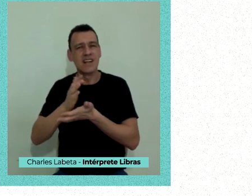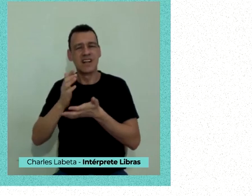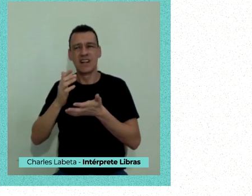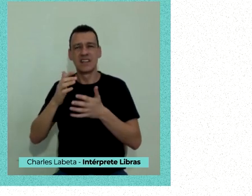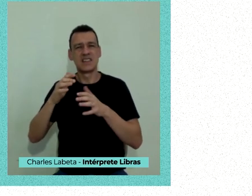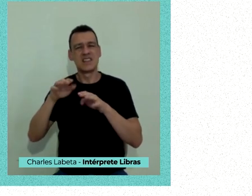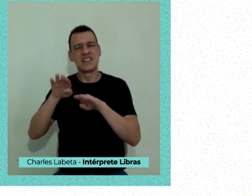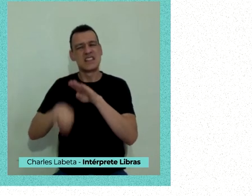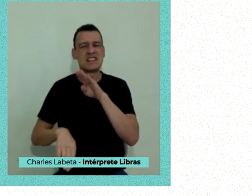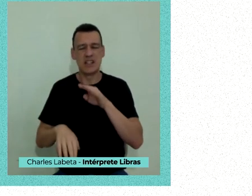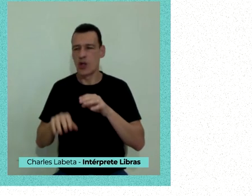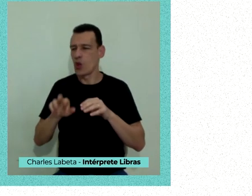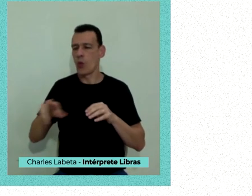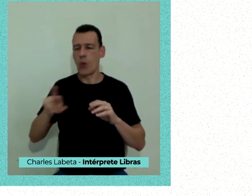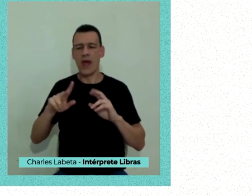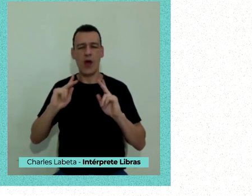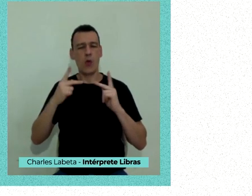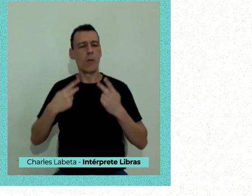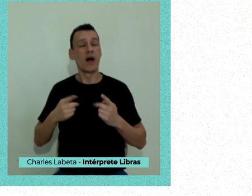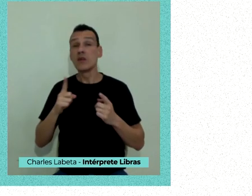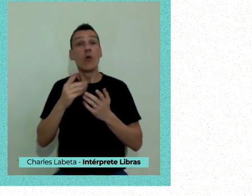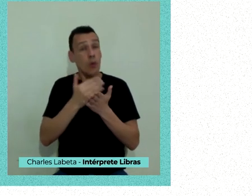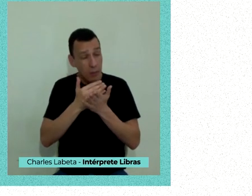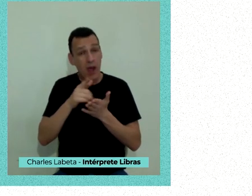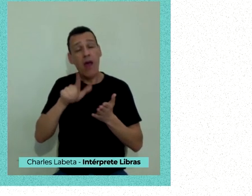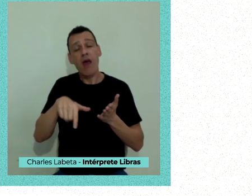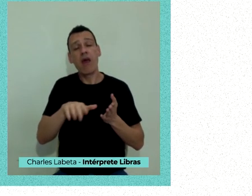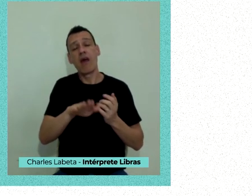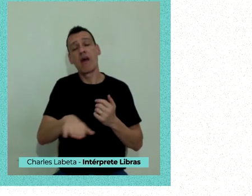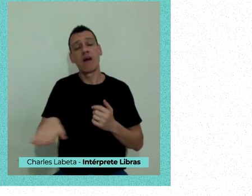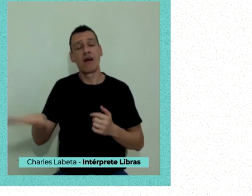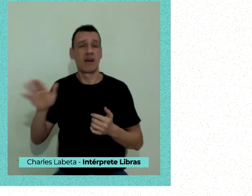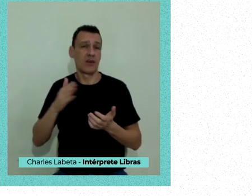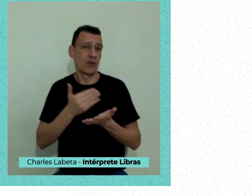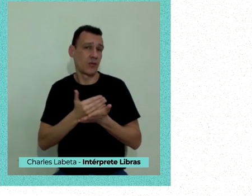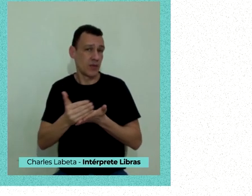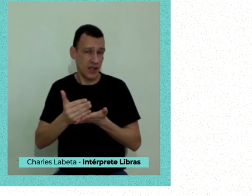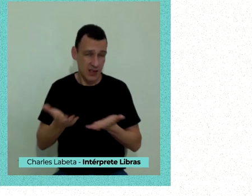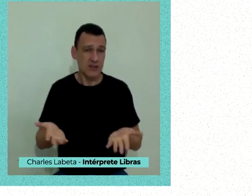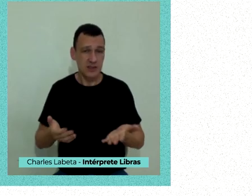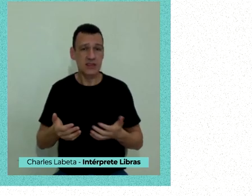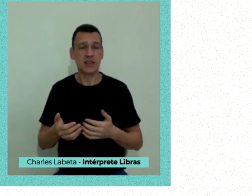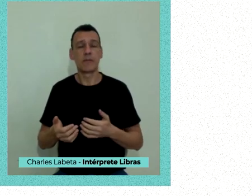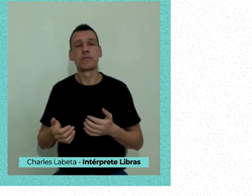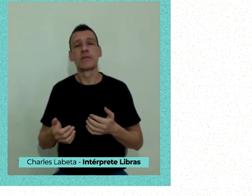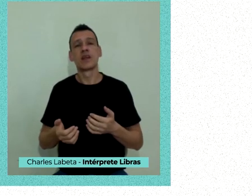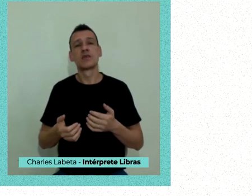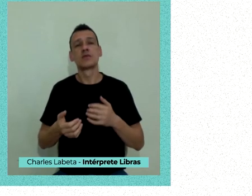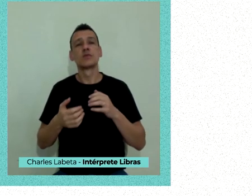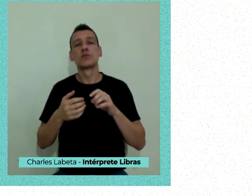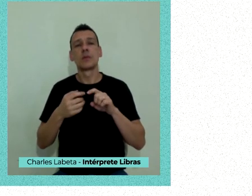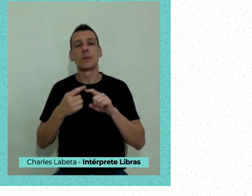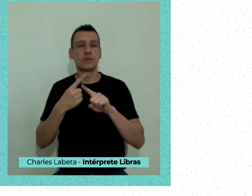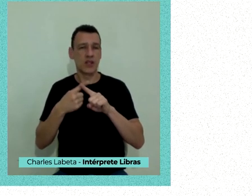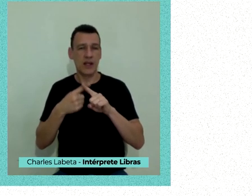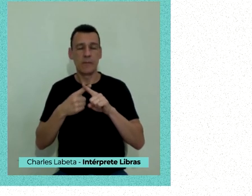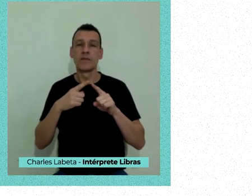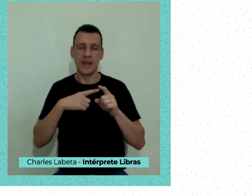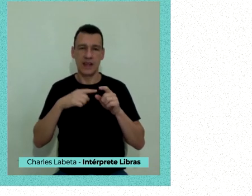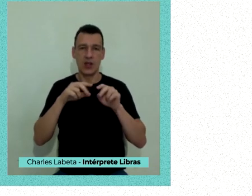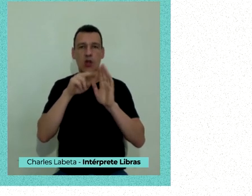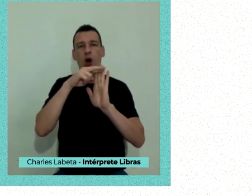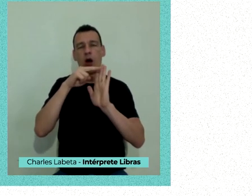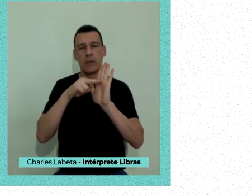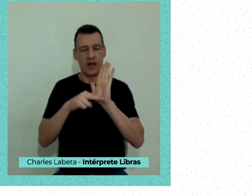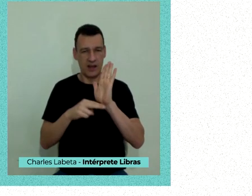a primeira infância, porque nós temos uma norma que padroniza as relações sociais. O